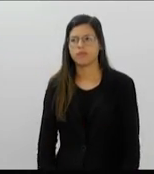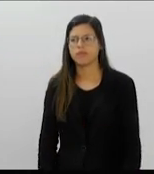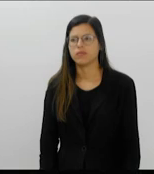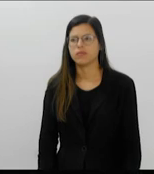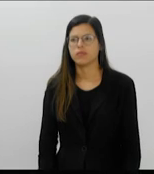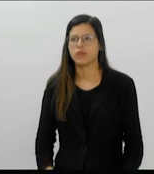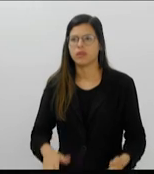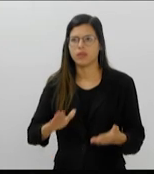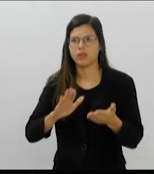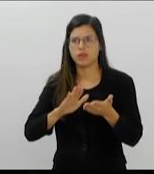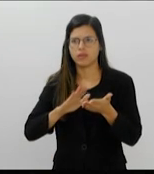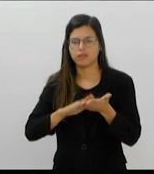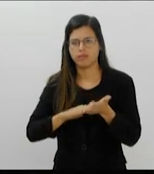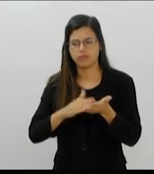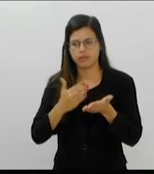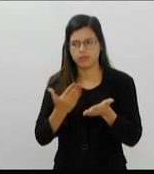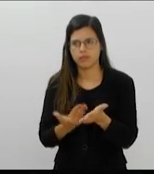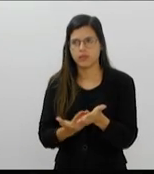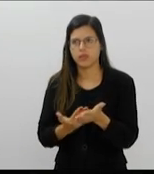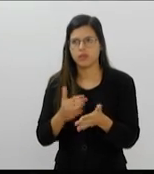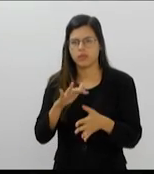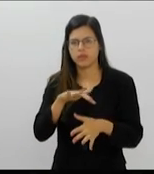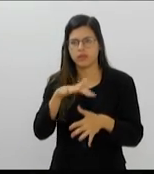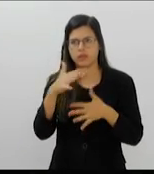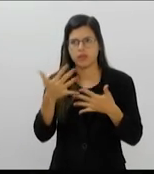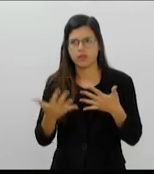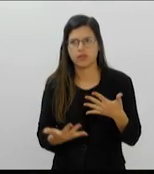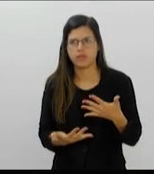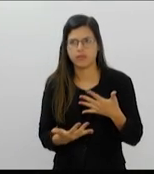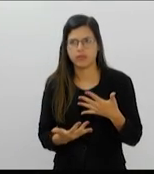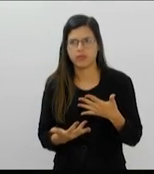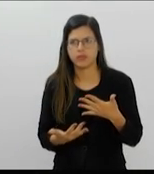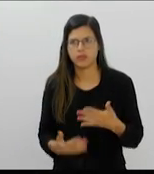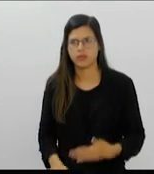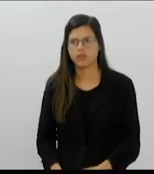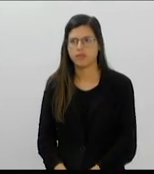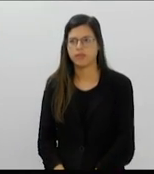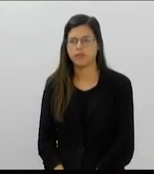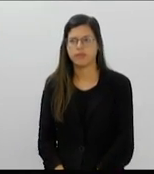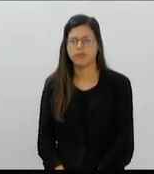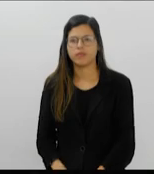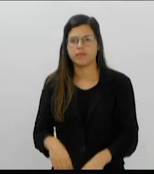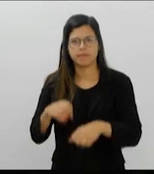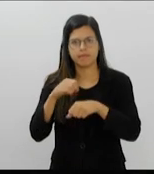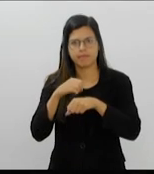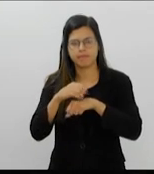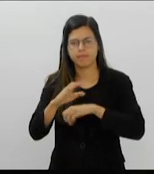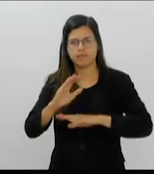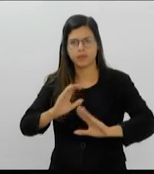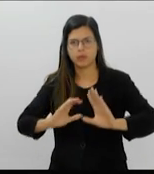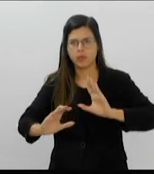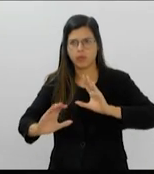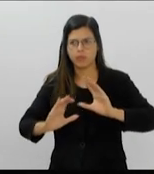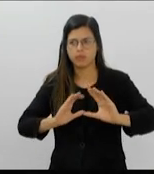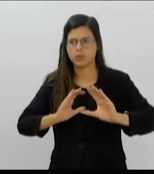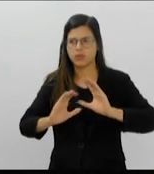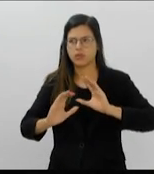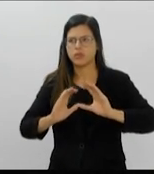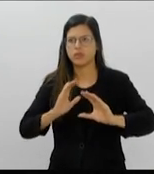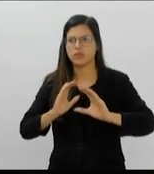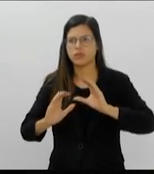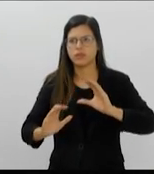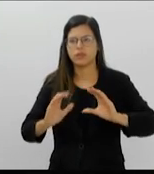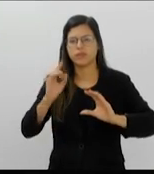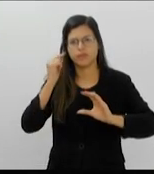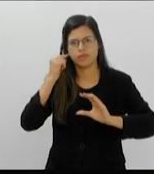senhora intérprete da língua de Libras, que leva a nossa voz